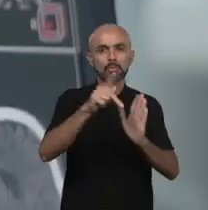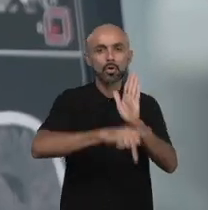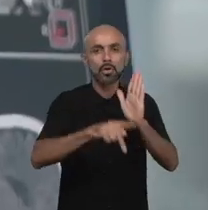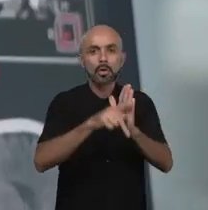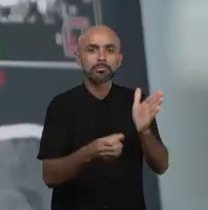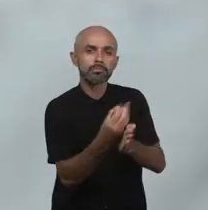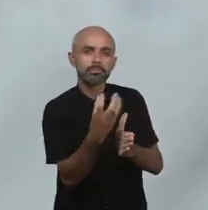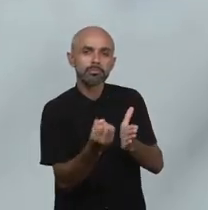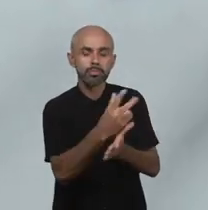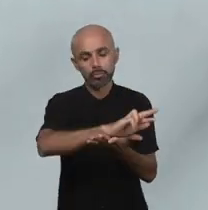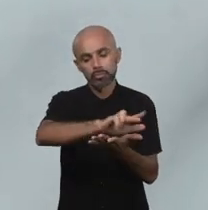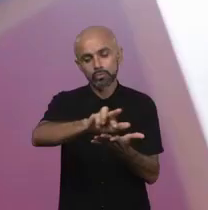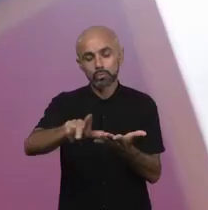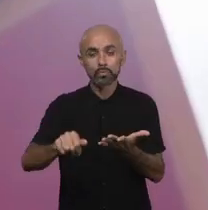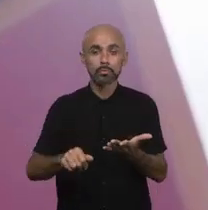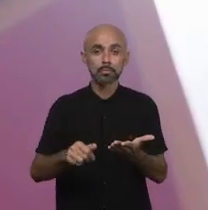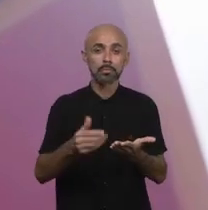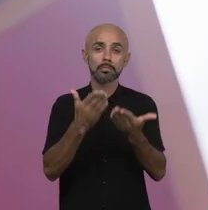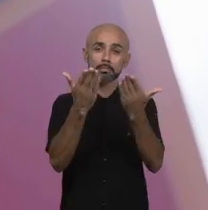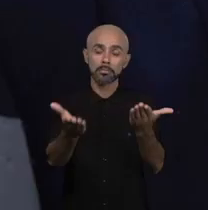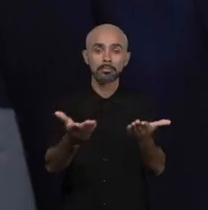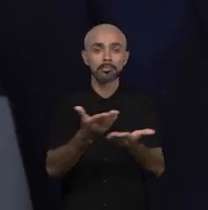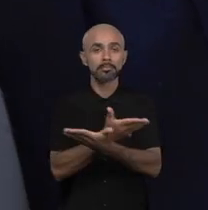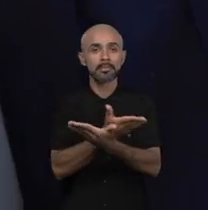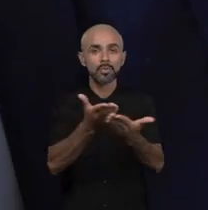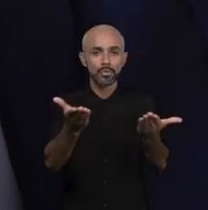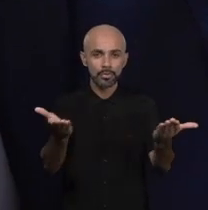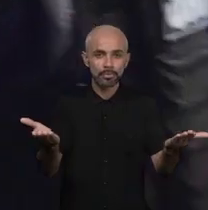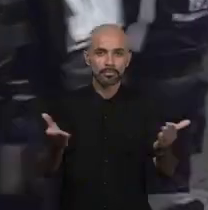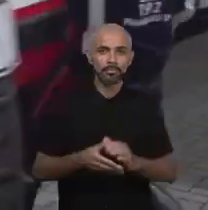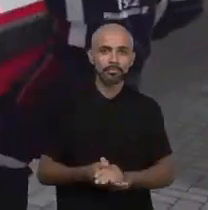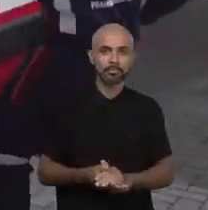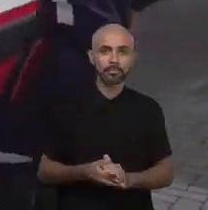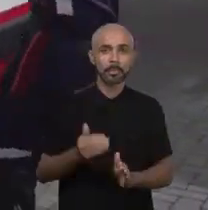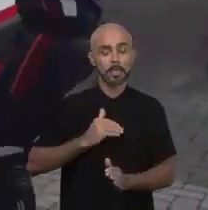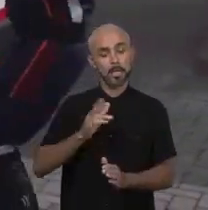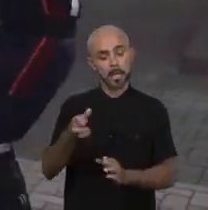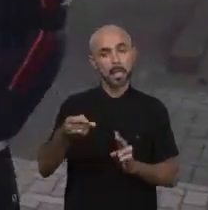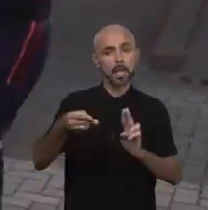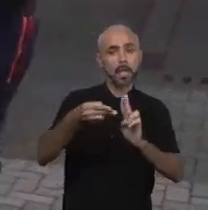programa, realização para todo lado, para você, para todos.